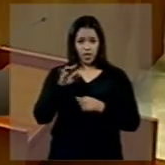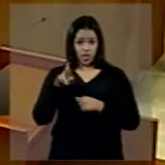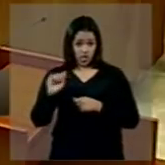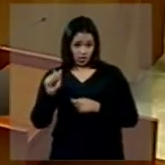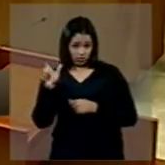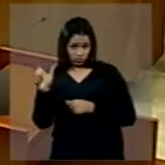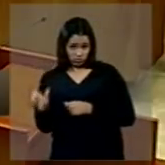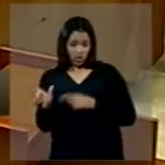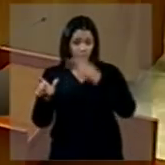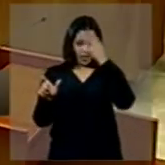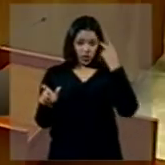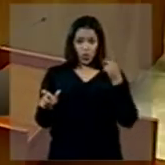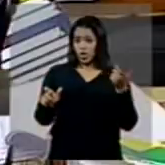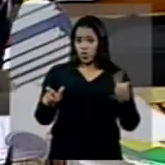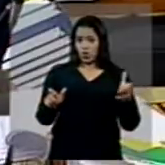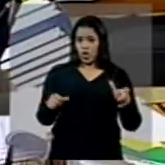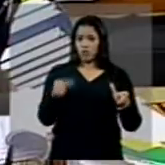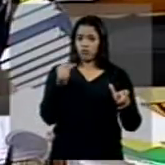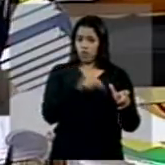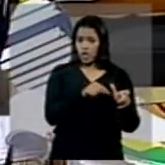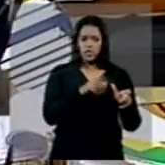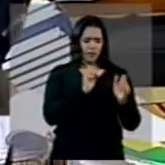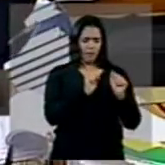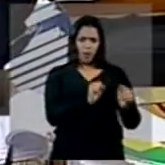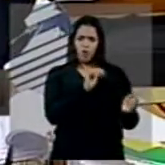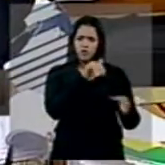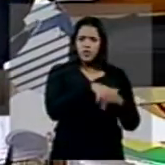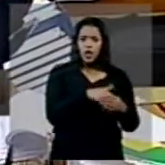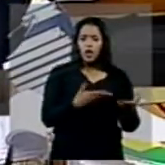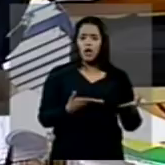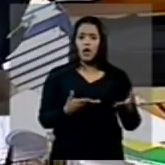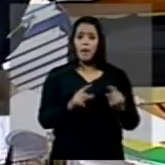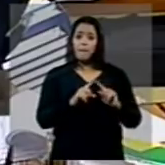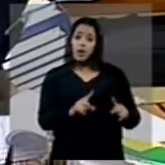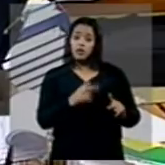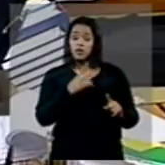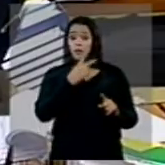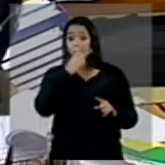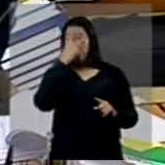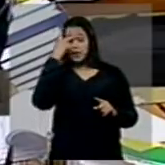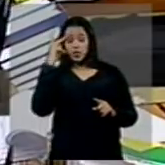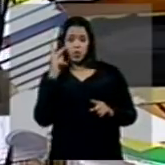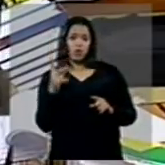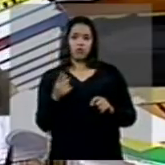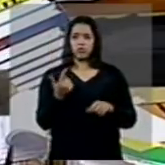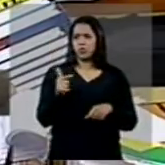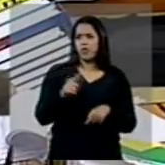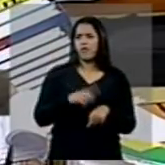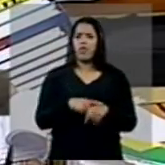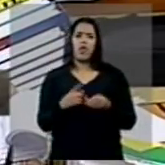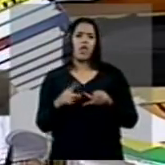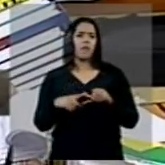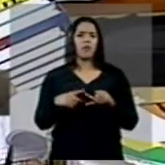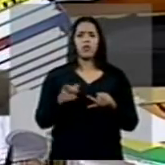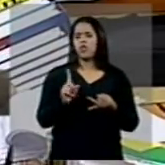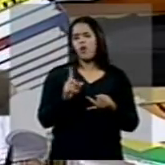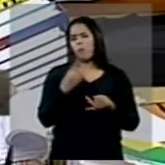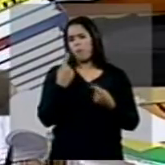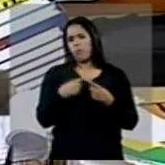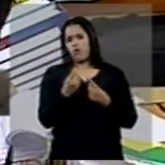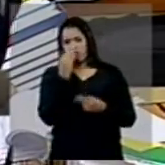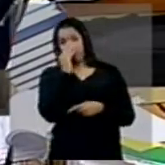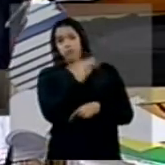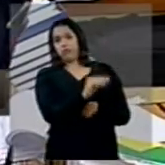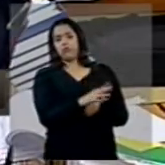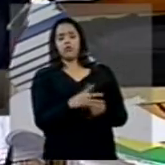não estarão. É. E esses outros poderão votar. É. E a mas parte aquele não. Que, por isso ou por aquilo, não por descaso, tendo em